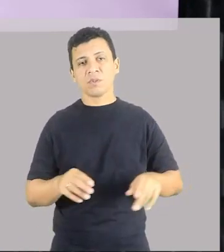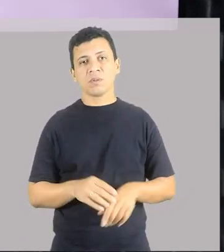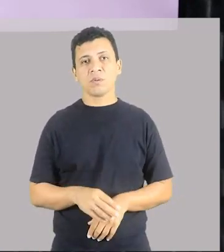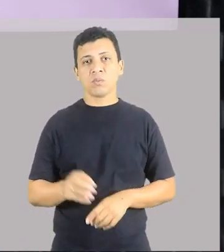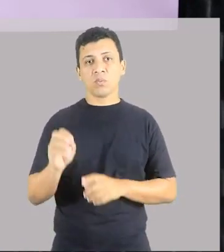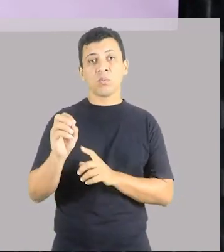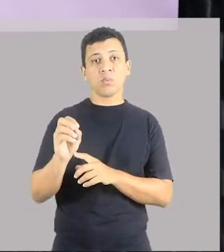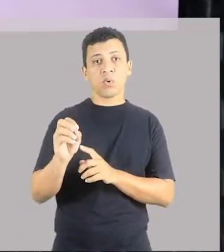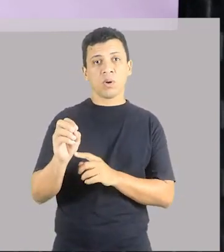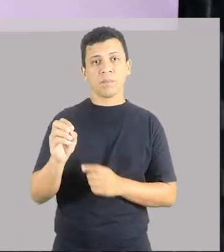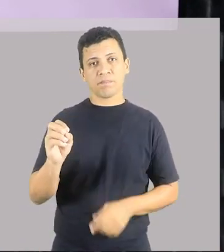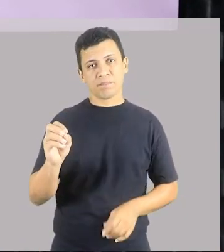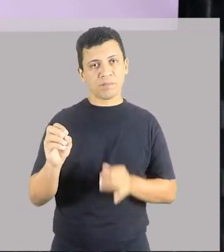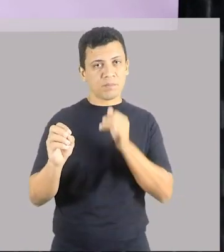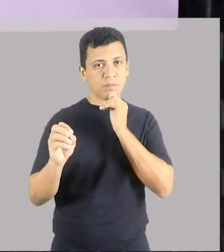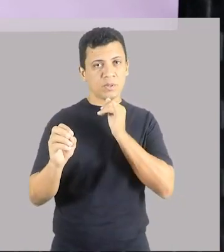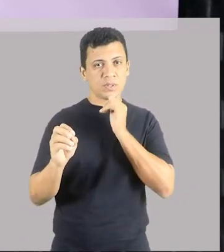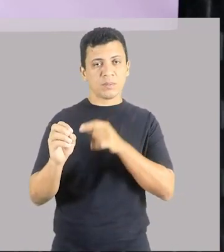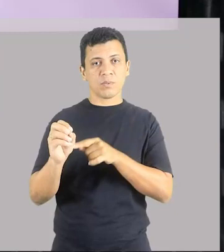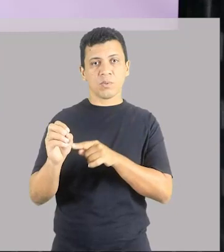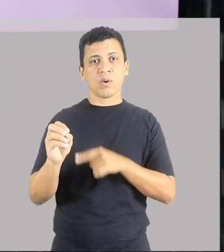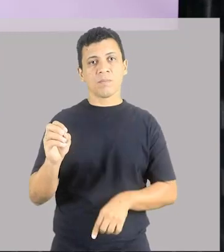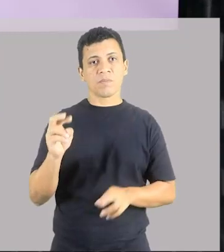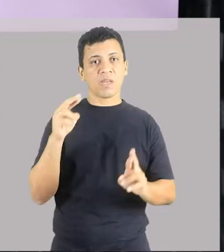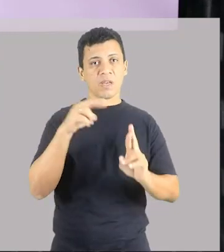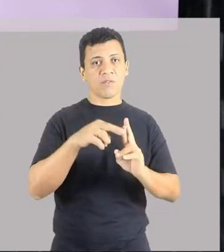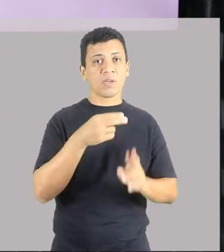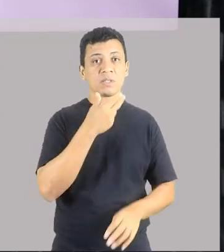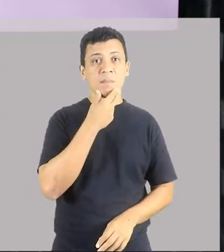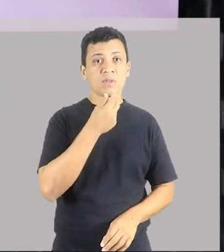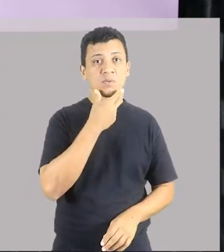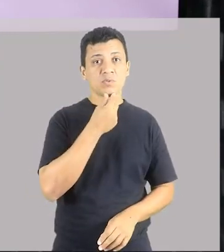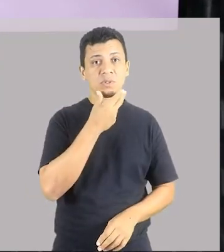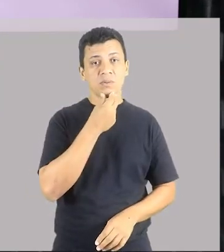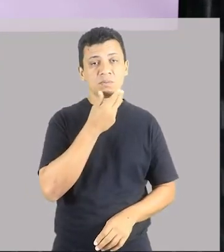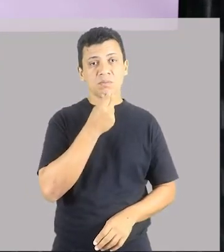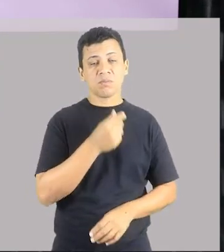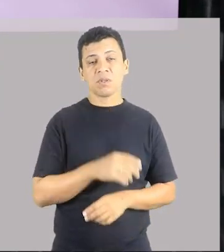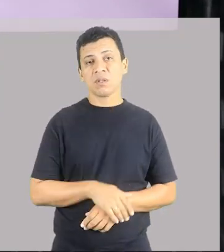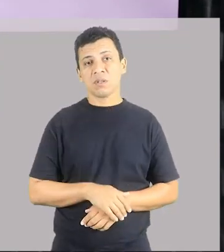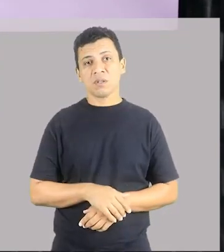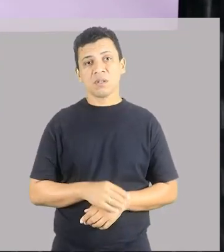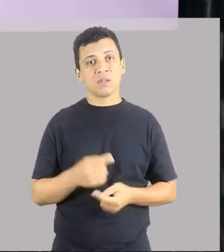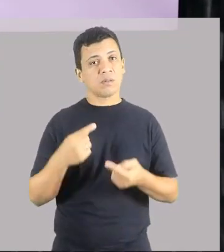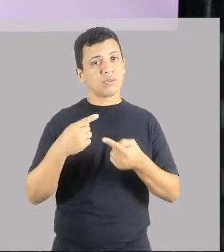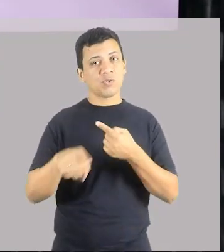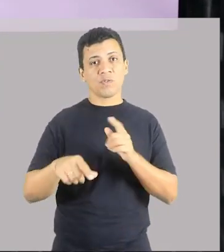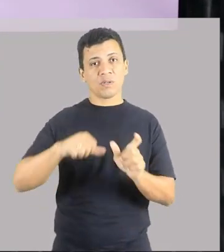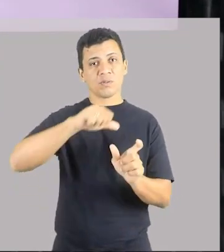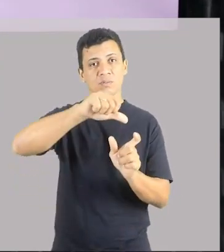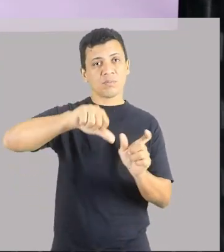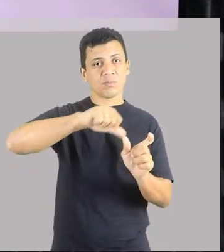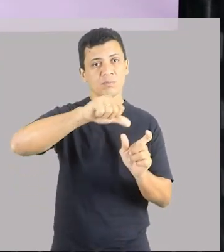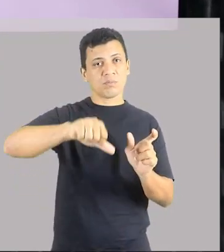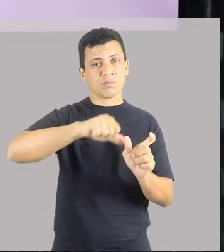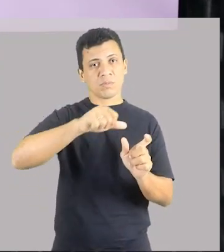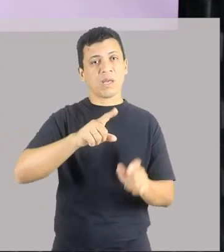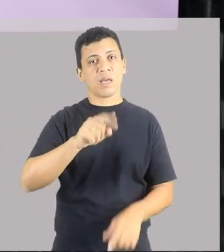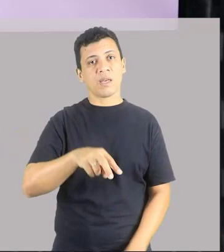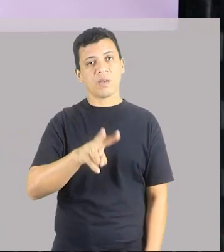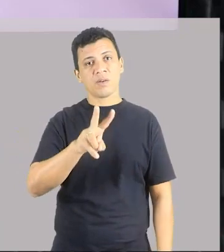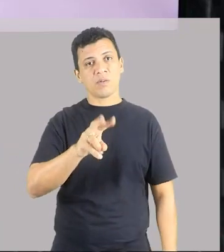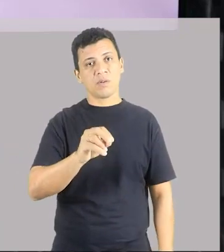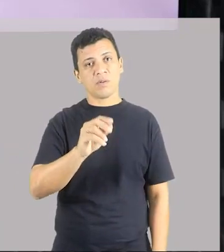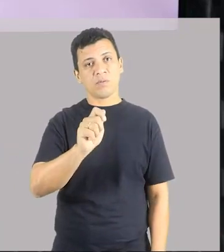o por exemplo né na referência do masculino nós não denominamos como desinência nós denominamos como vogal